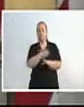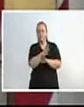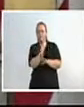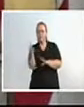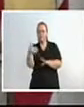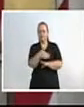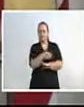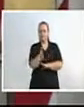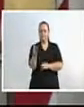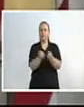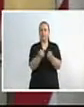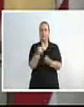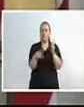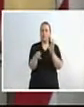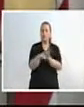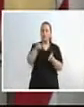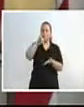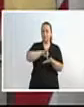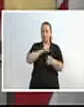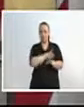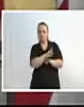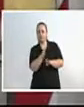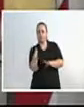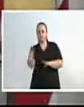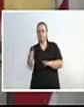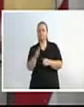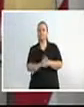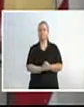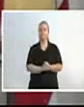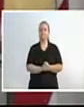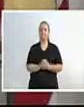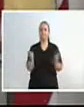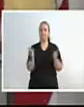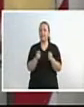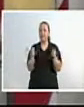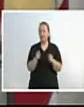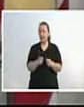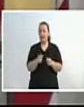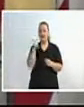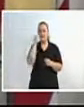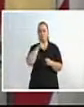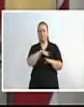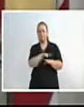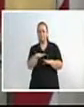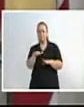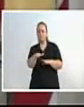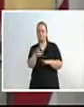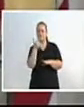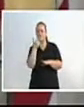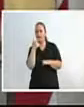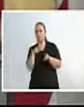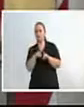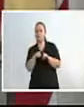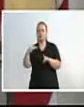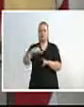do centro, para que aqueles que vão para Teodoro Klein possam estar passando, e que aqueles que queiram entrar no loteamento PISC